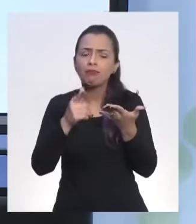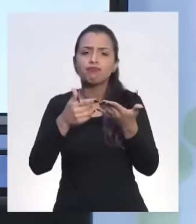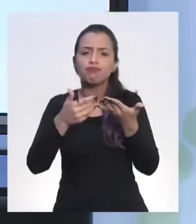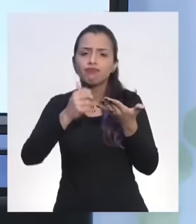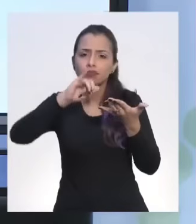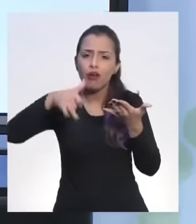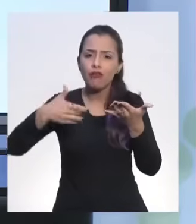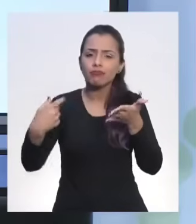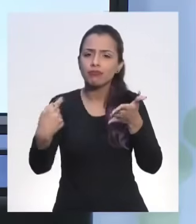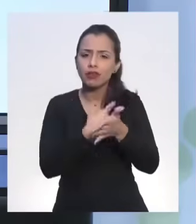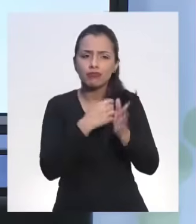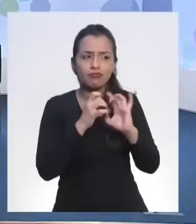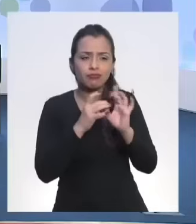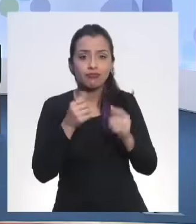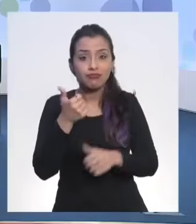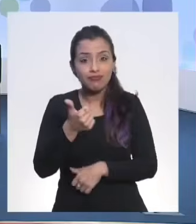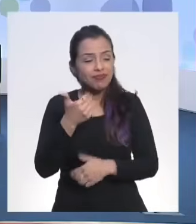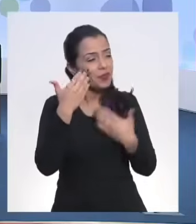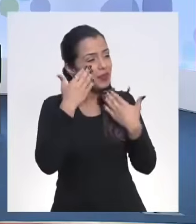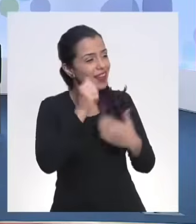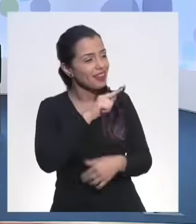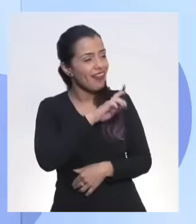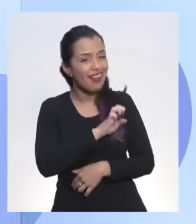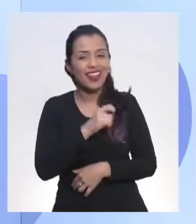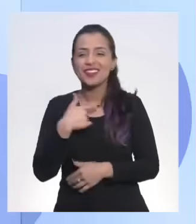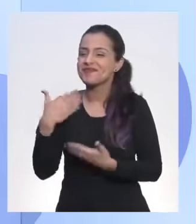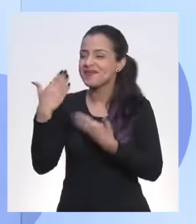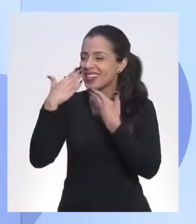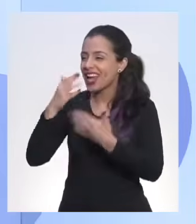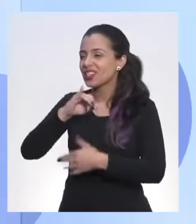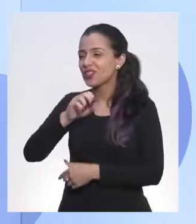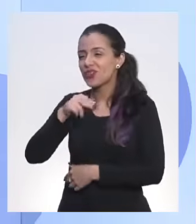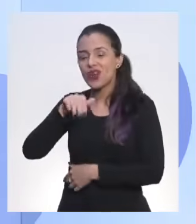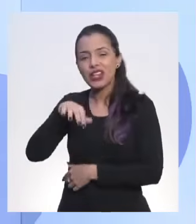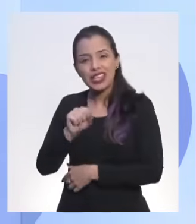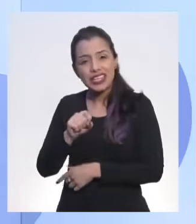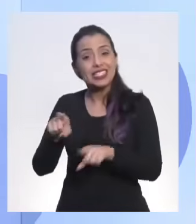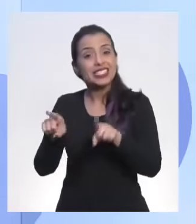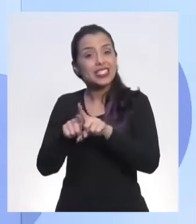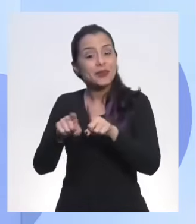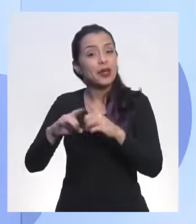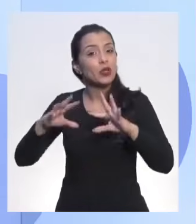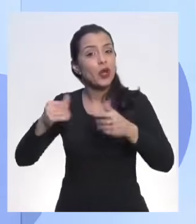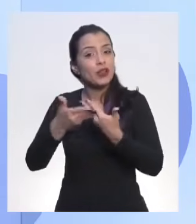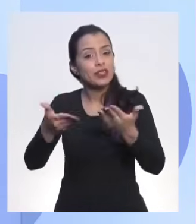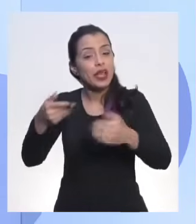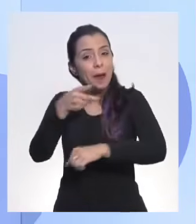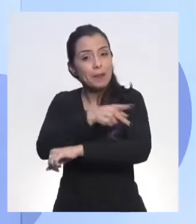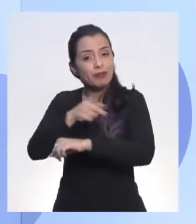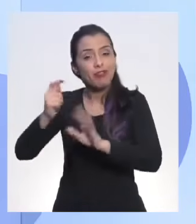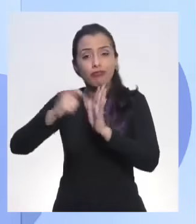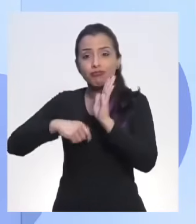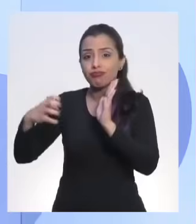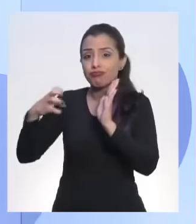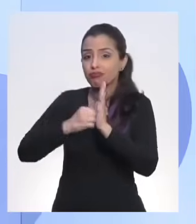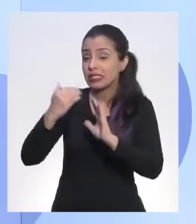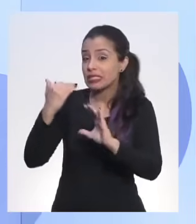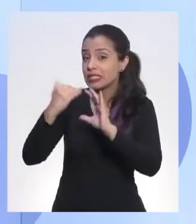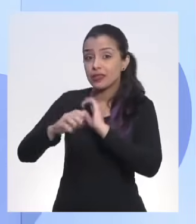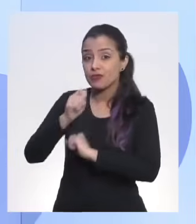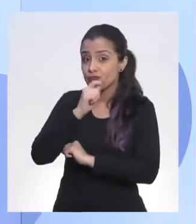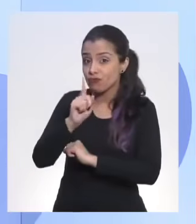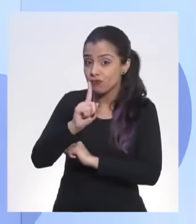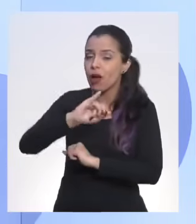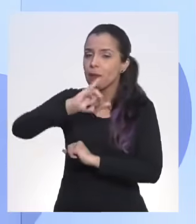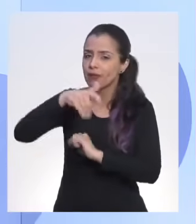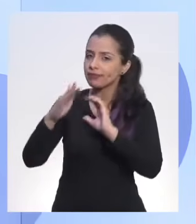a gente continua aí. Obrigado, Ale. Valeu, Jonas. Os professores também que fizeram a inscrição, não receberam o e-mail ainda, mandam o